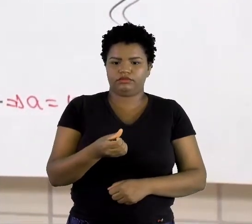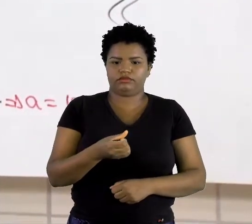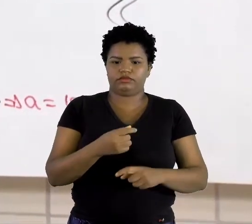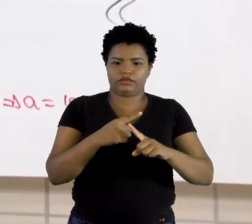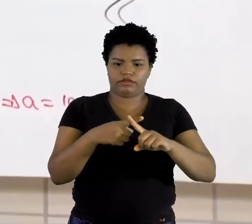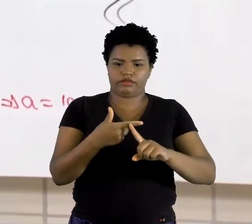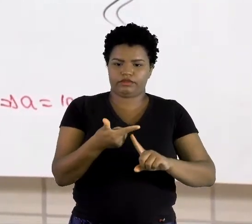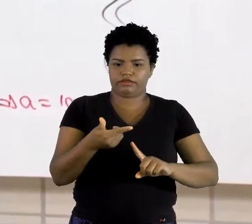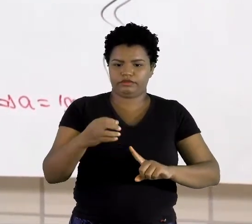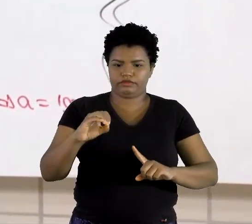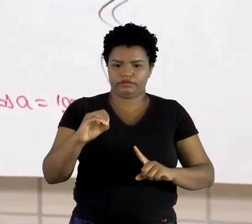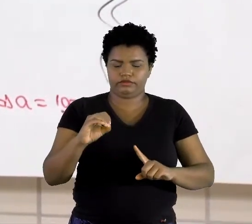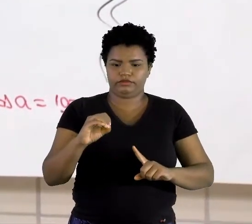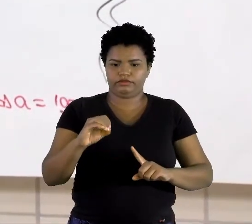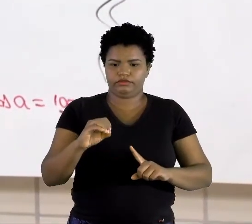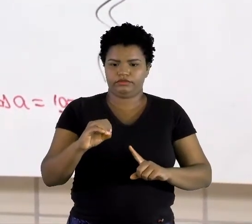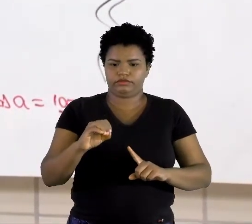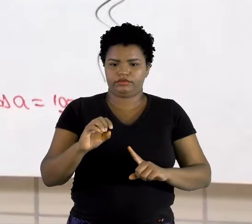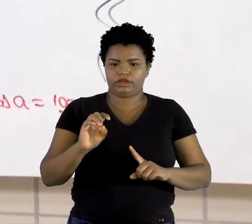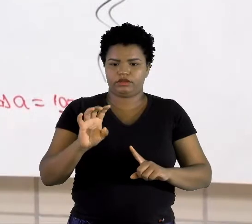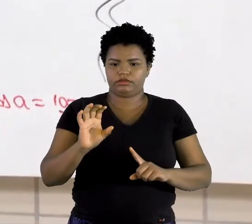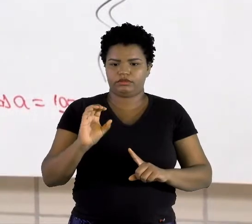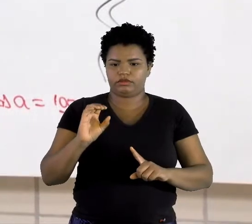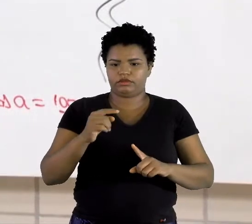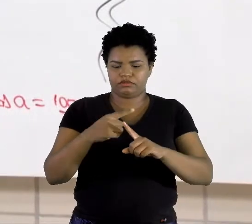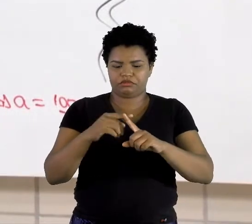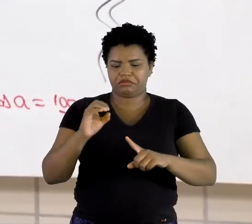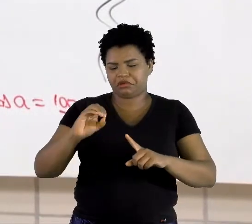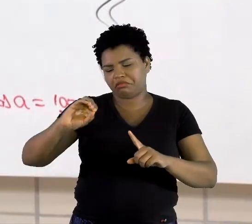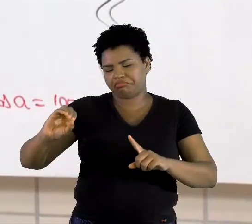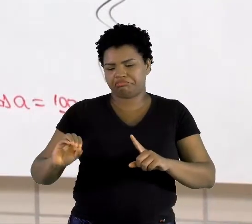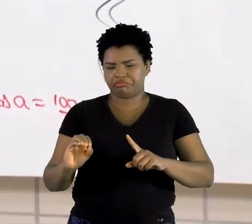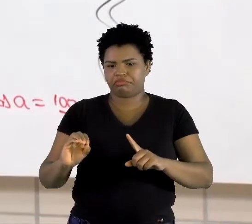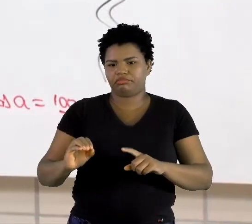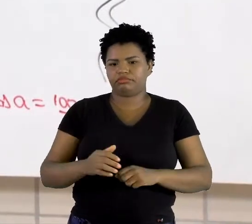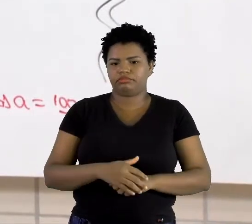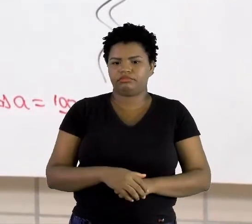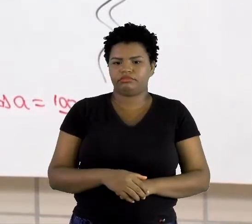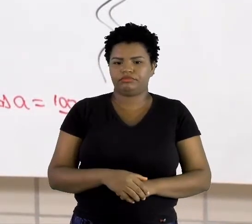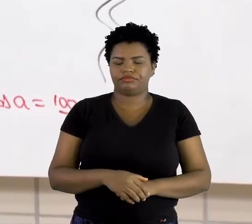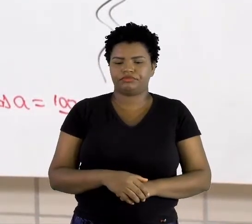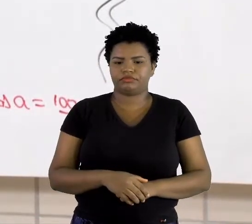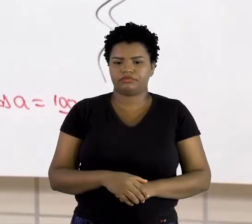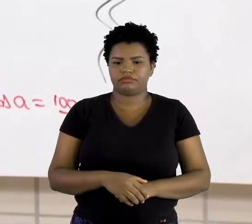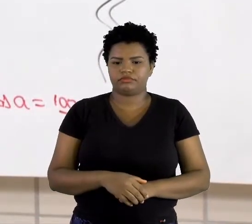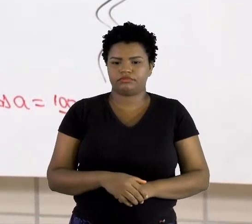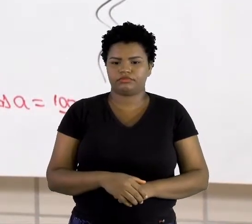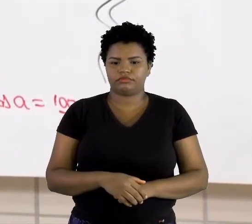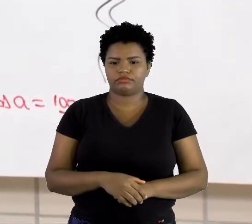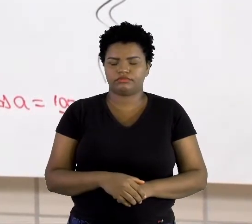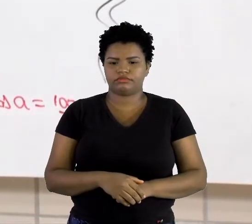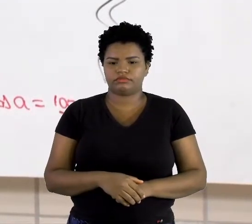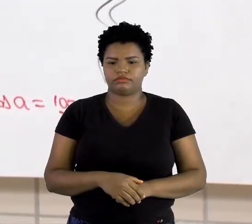Na multiplicação por zero é só acrescentar no final. 2 vezes 6, 12. 13.